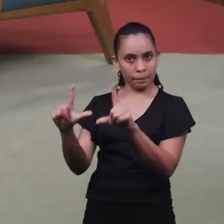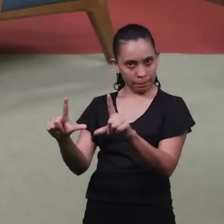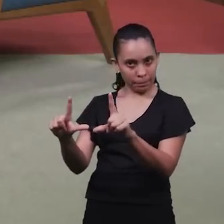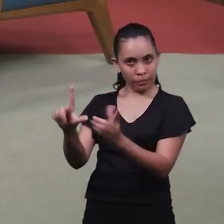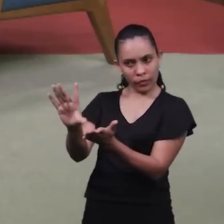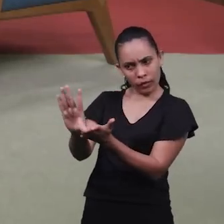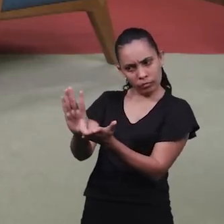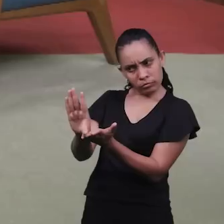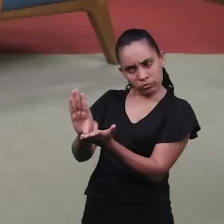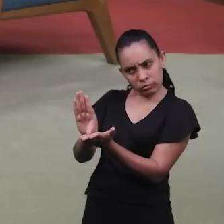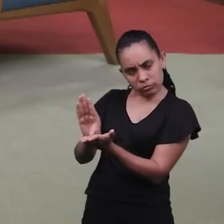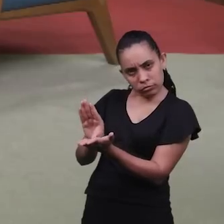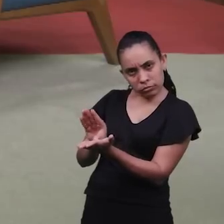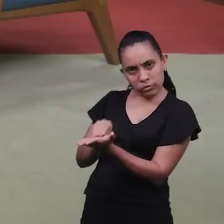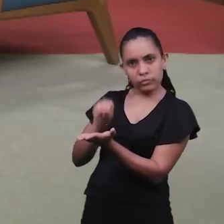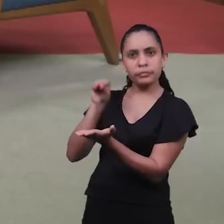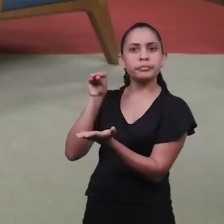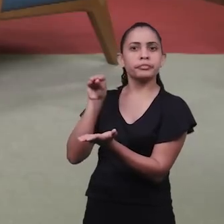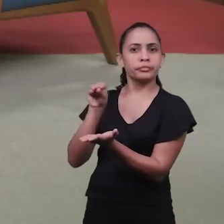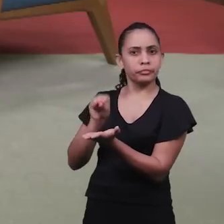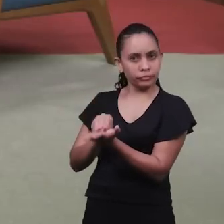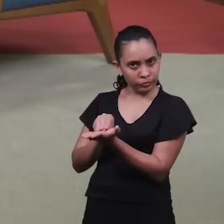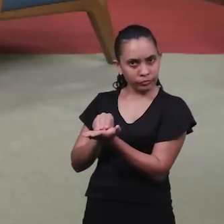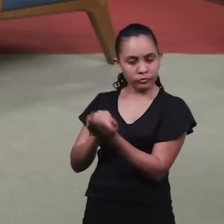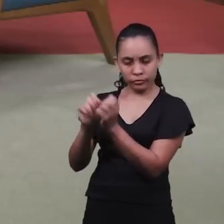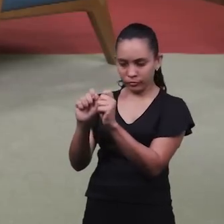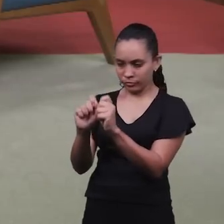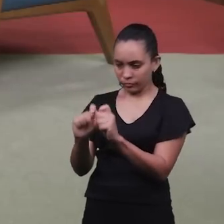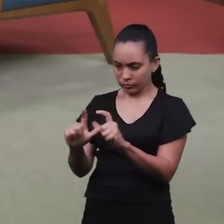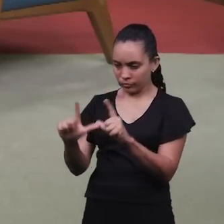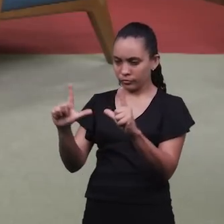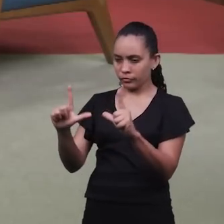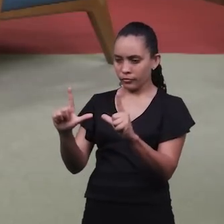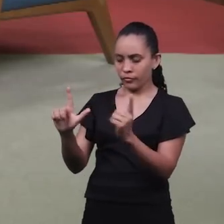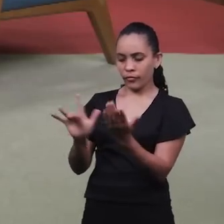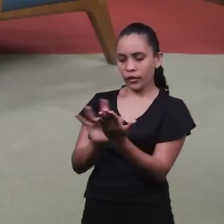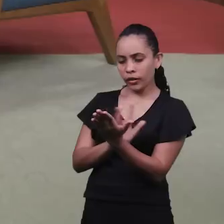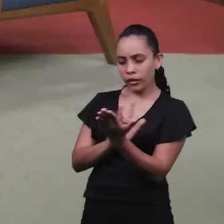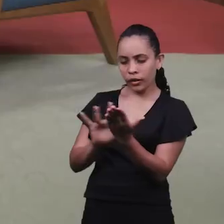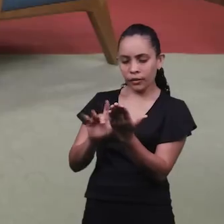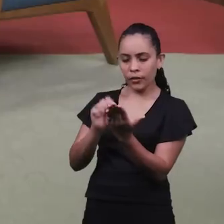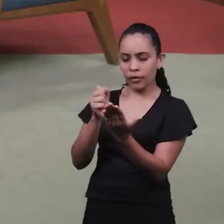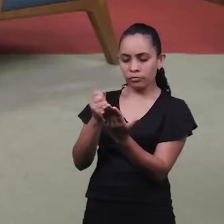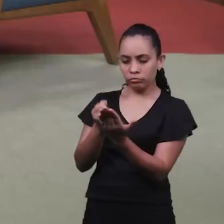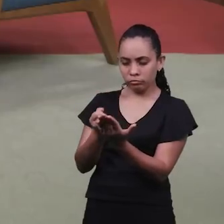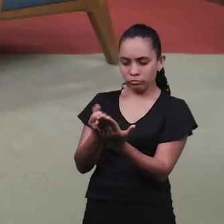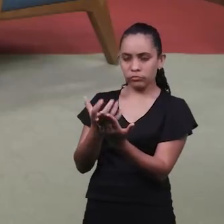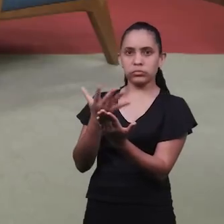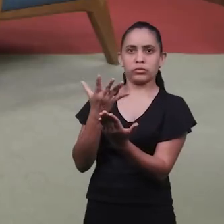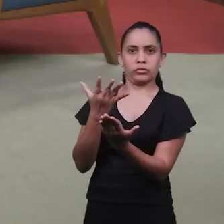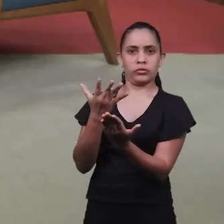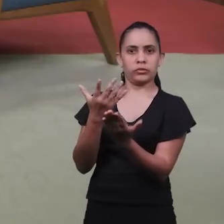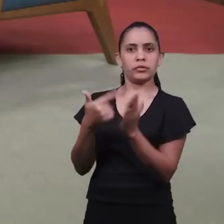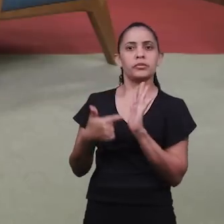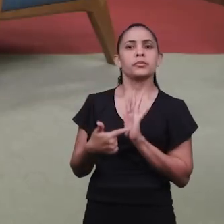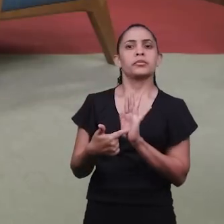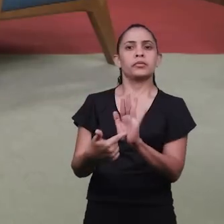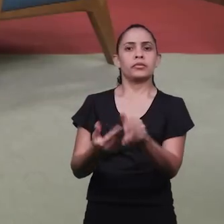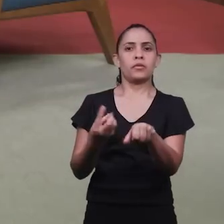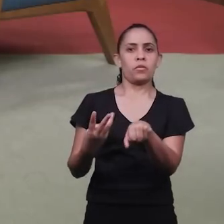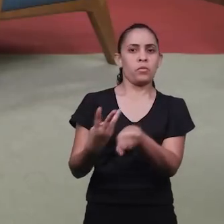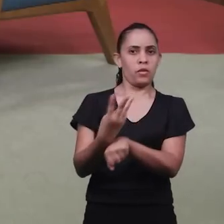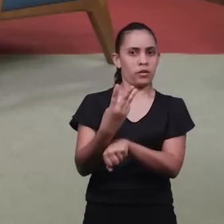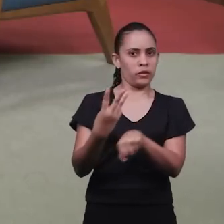Code e vai transferir o seu aparelho, né, o programa do seu aparelho, e vai abrir o